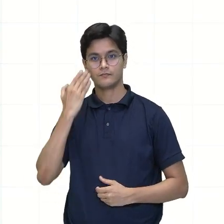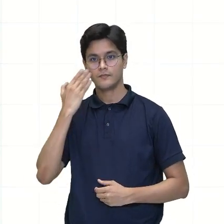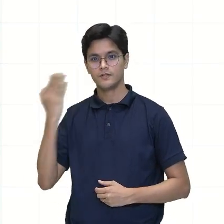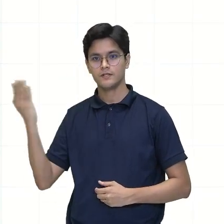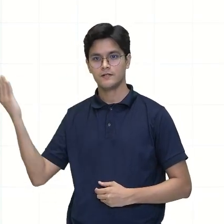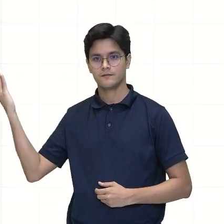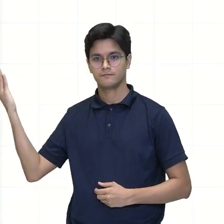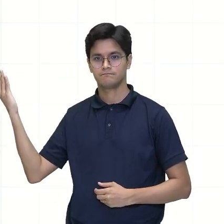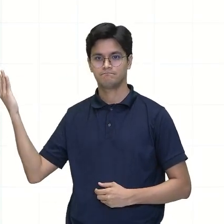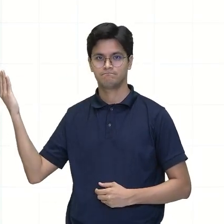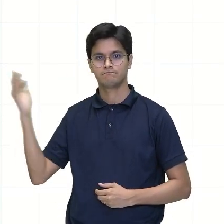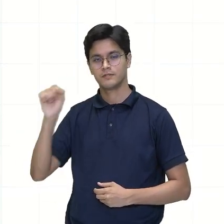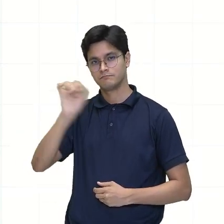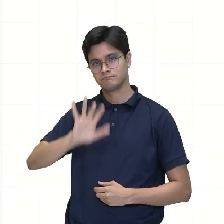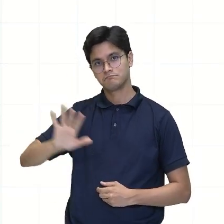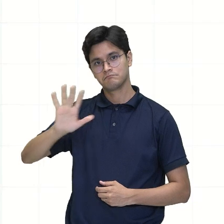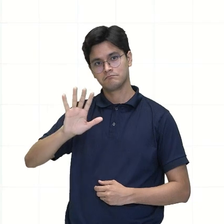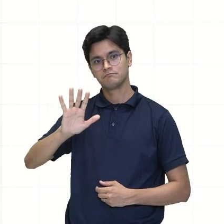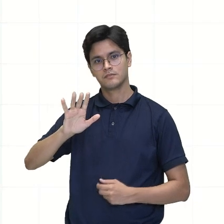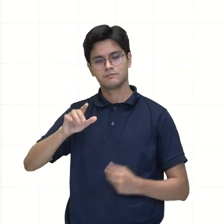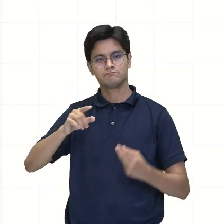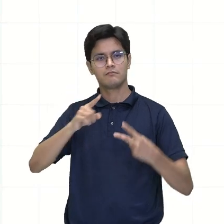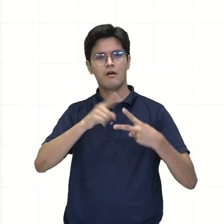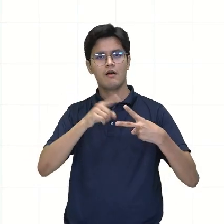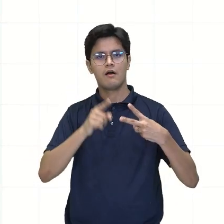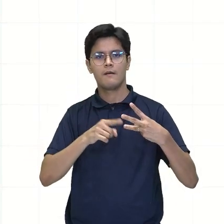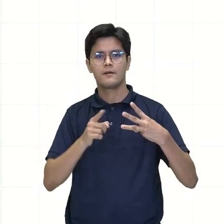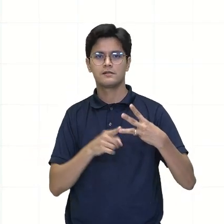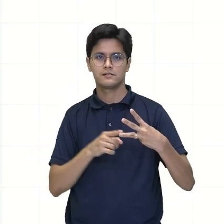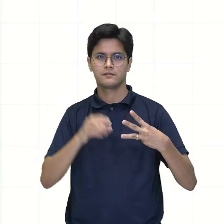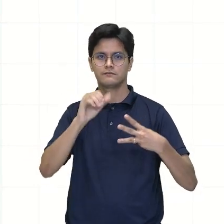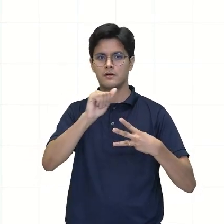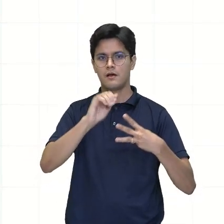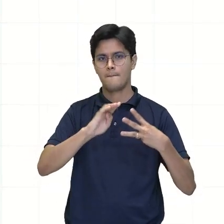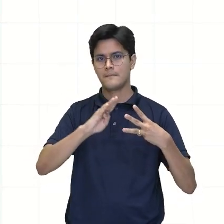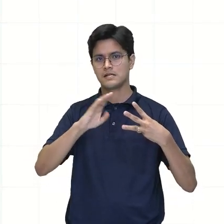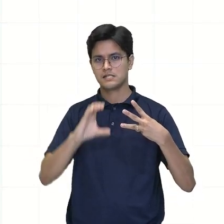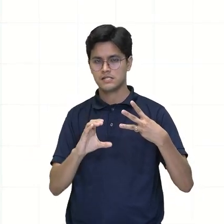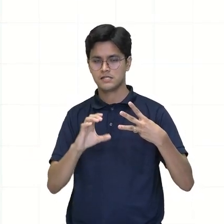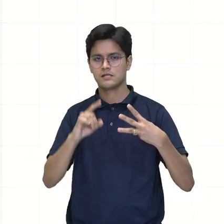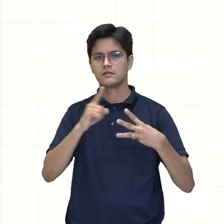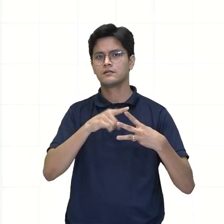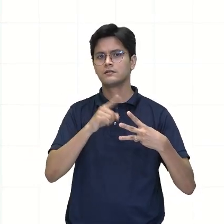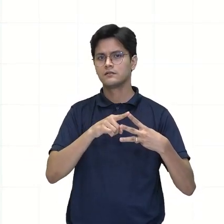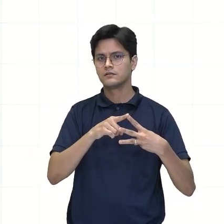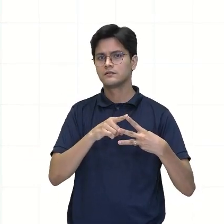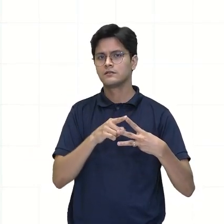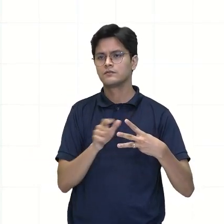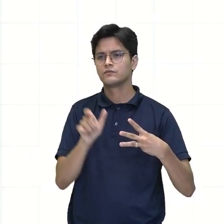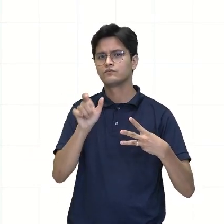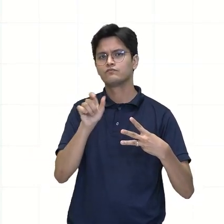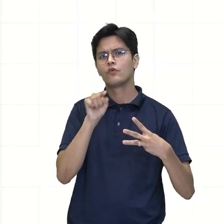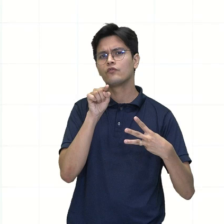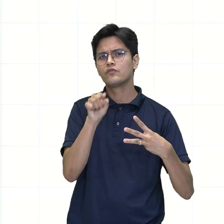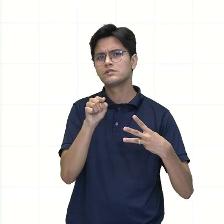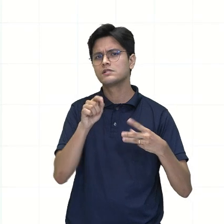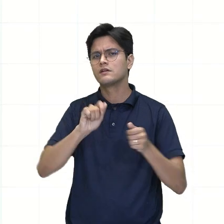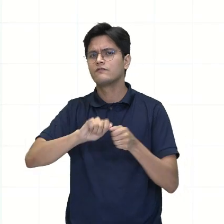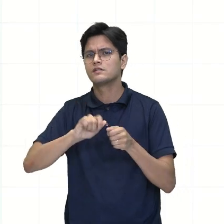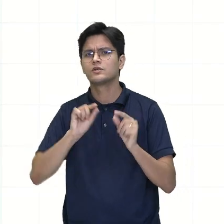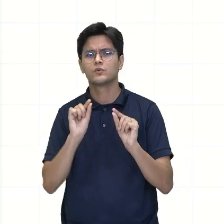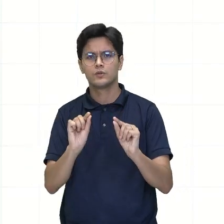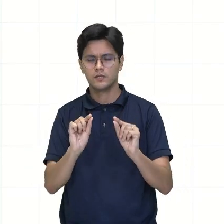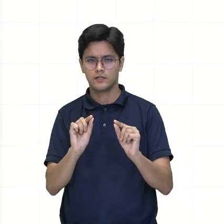que nem eu. Vamos lá. What are you doing? What are you doing? O que você está fazendo? I'm reading a